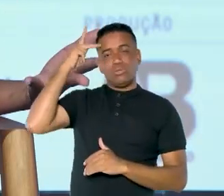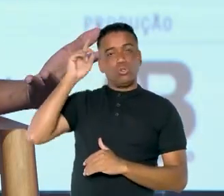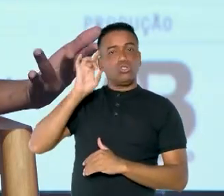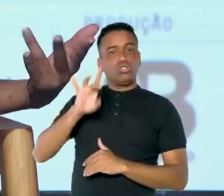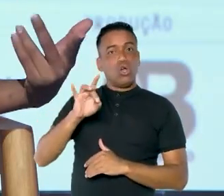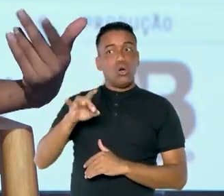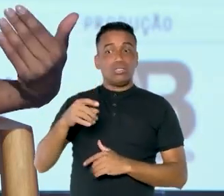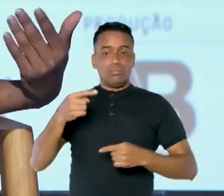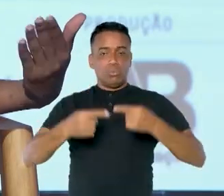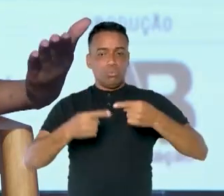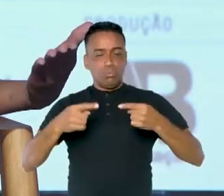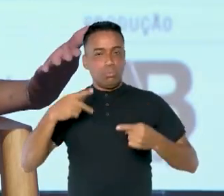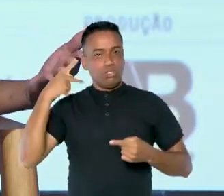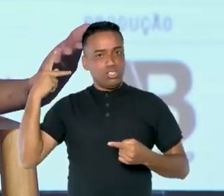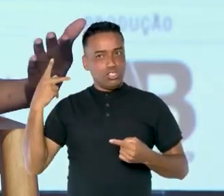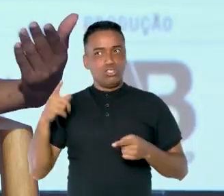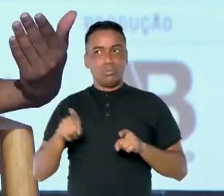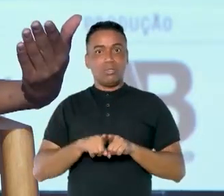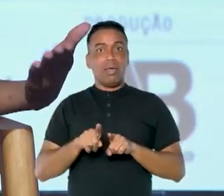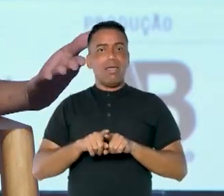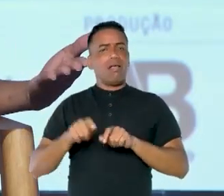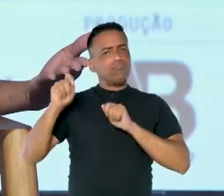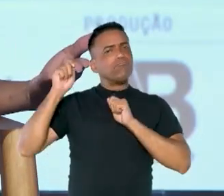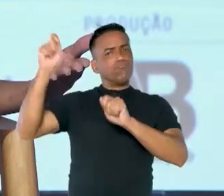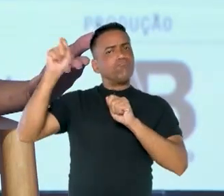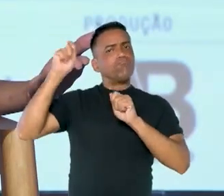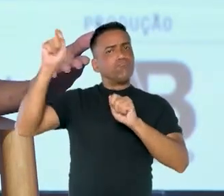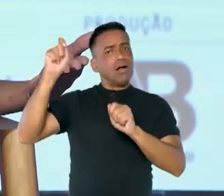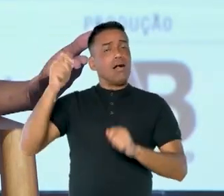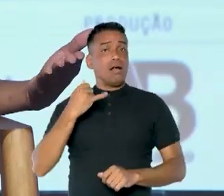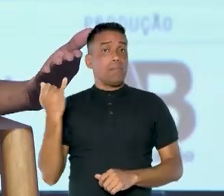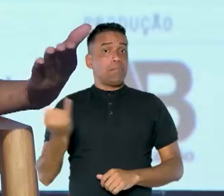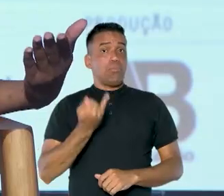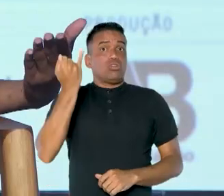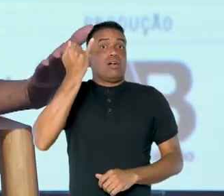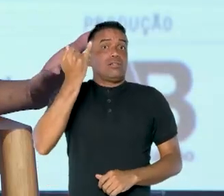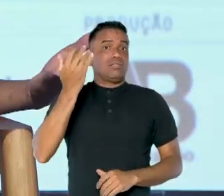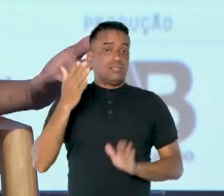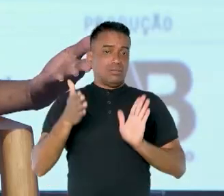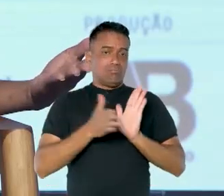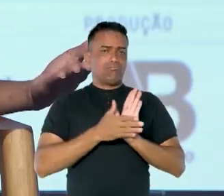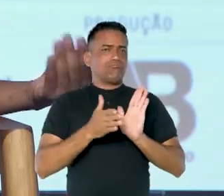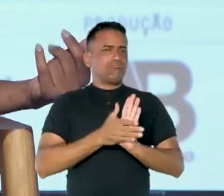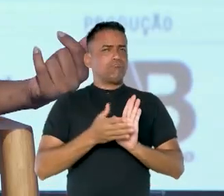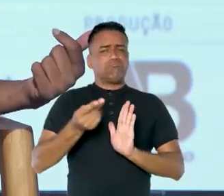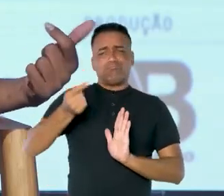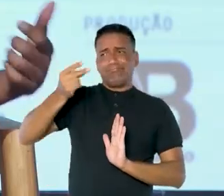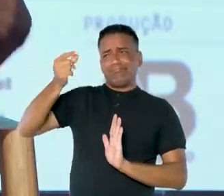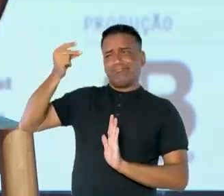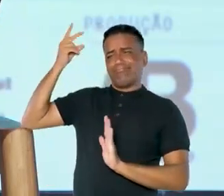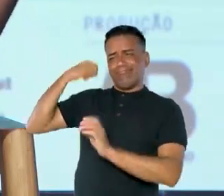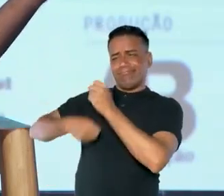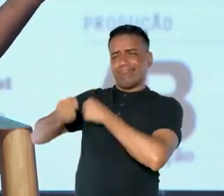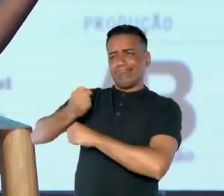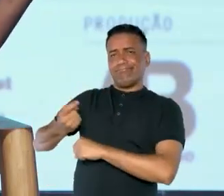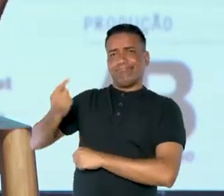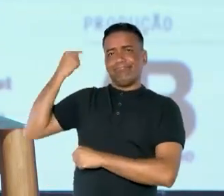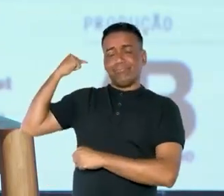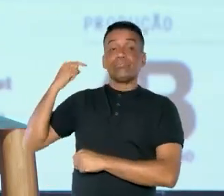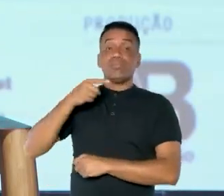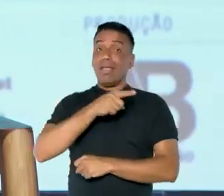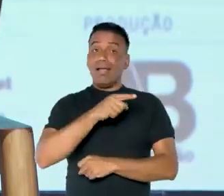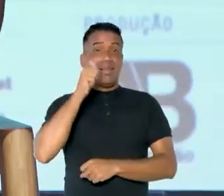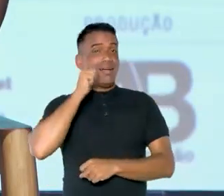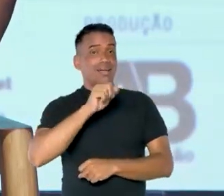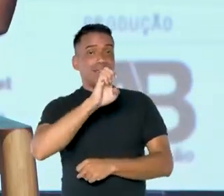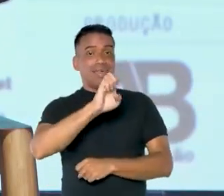como político, né, mas também como ativista, a importância da gente olhar para essa pauta há muito tempo atrás. E aí a Elisângela